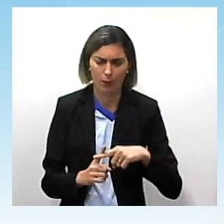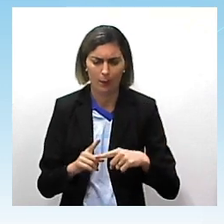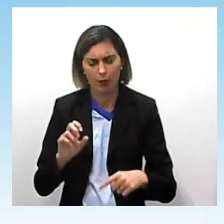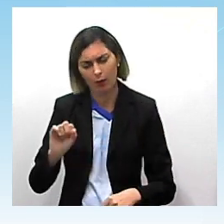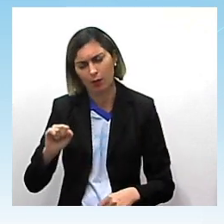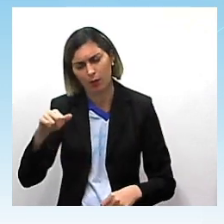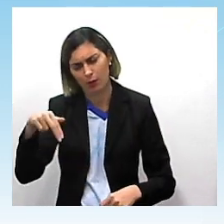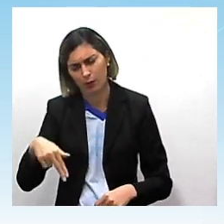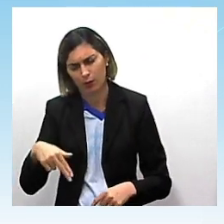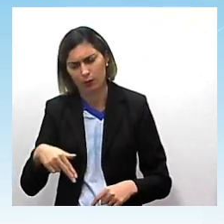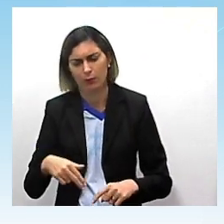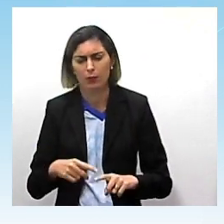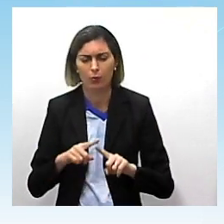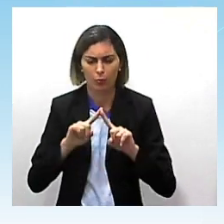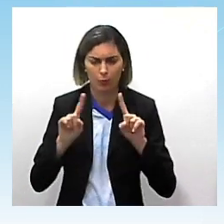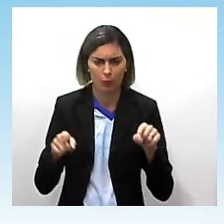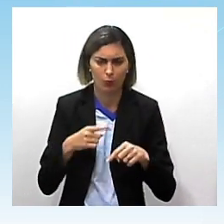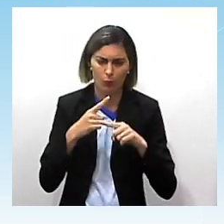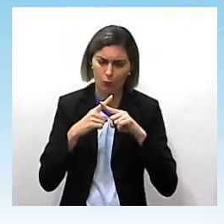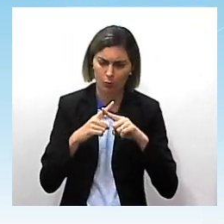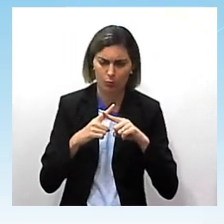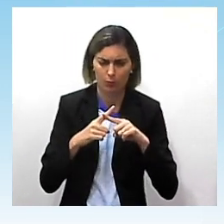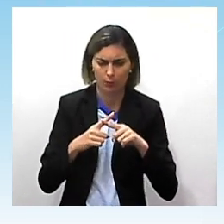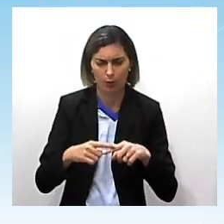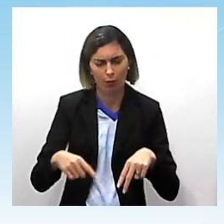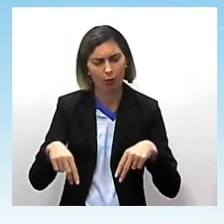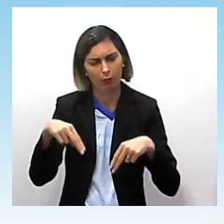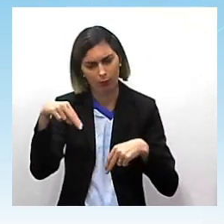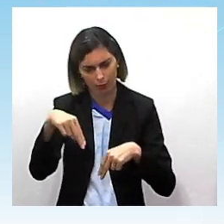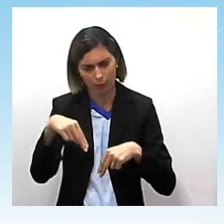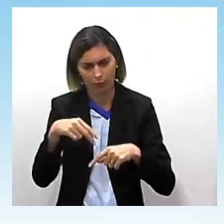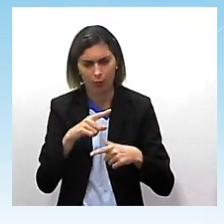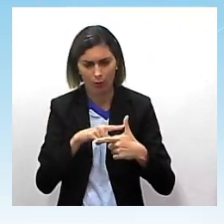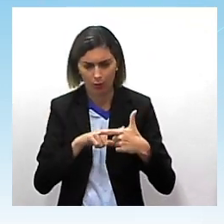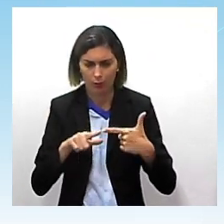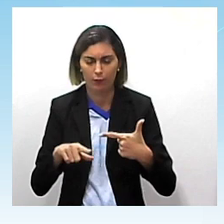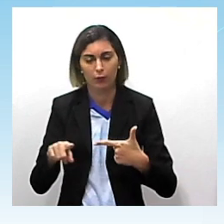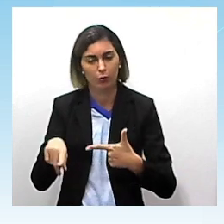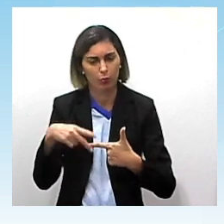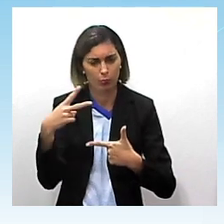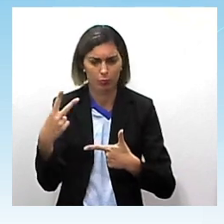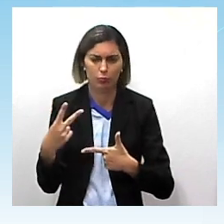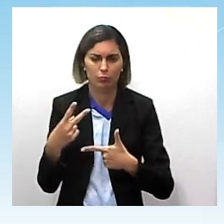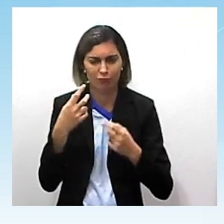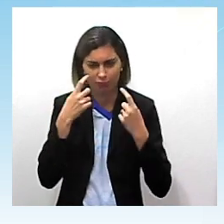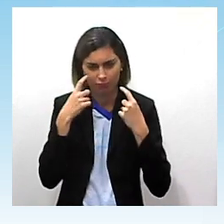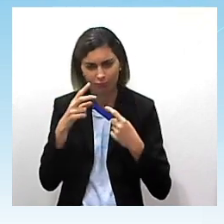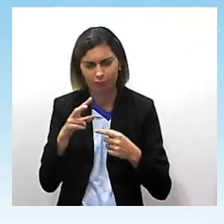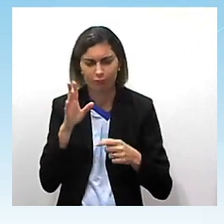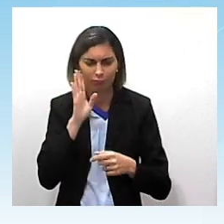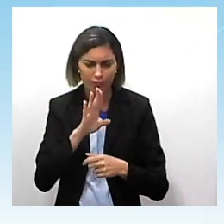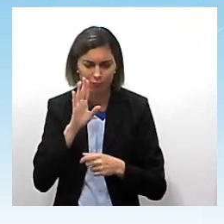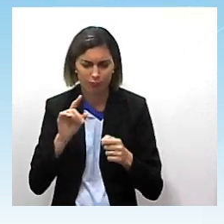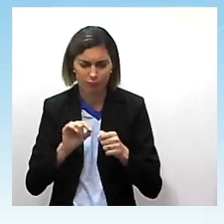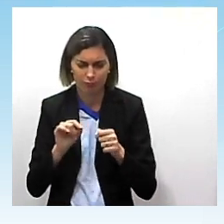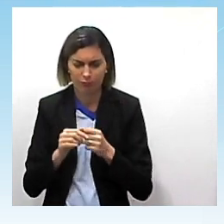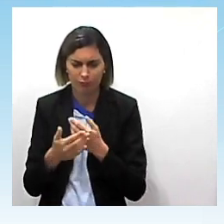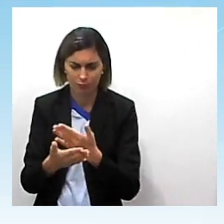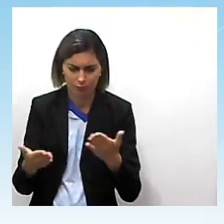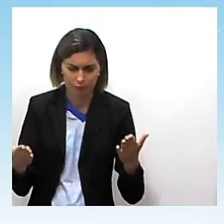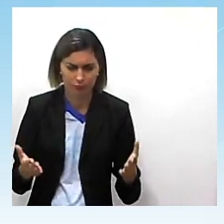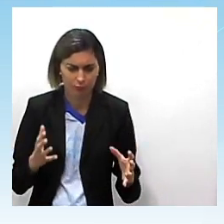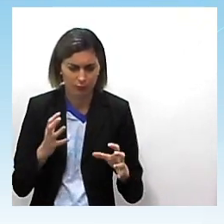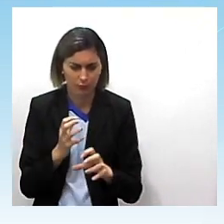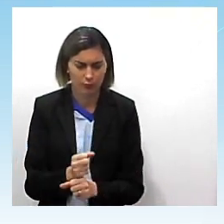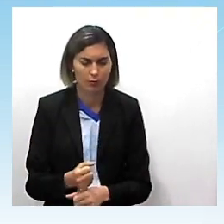mais AN multiplicado por N e dividido por 2. Olha que legal. Você faz assim, ó. A